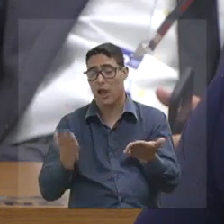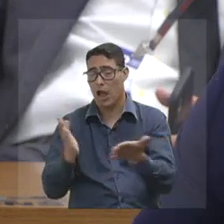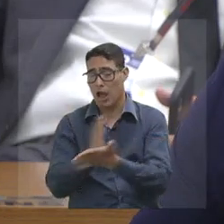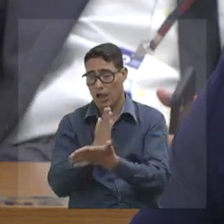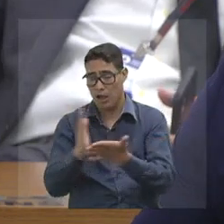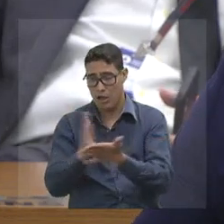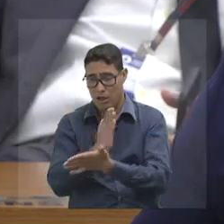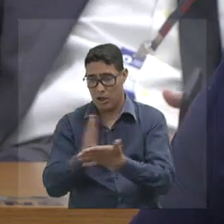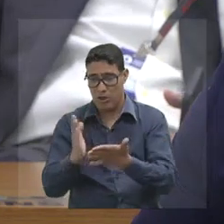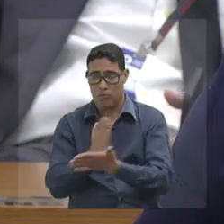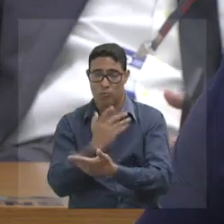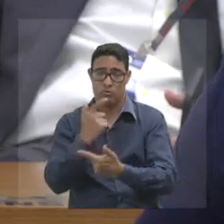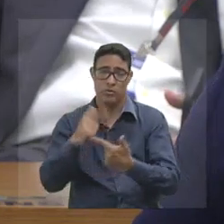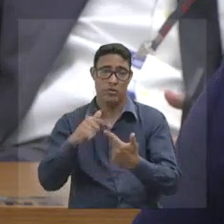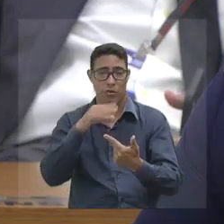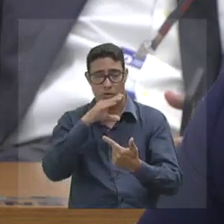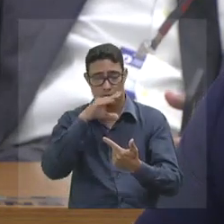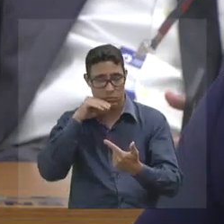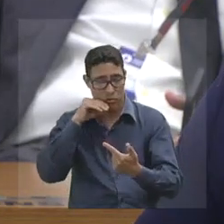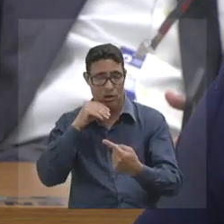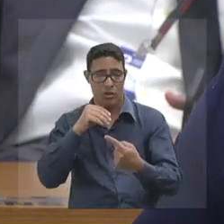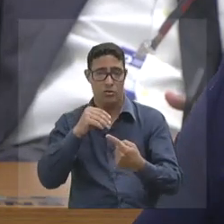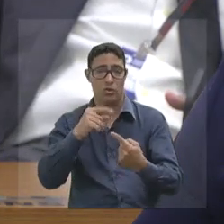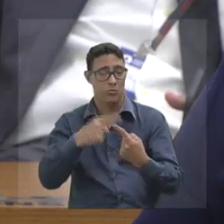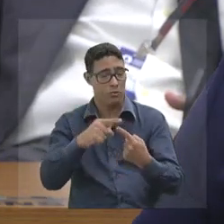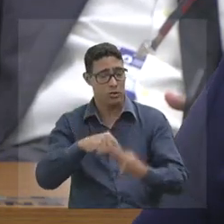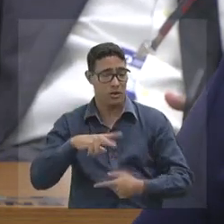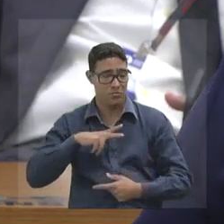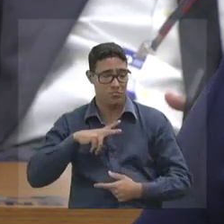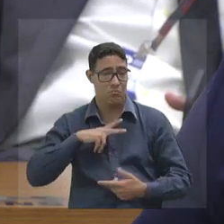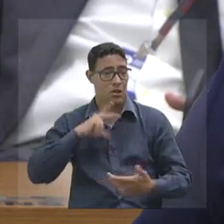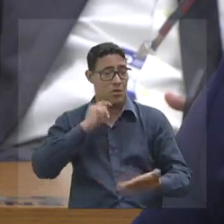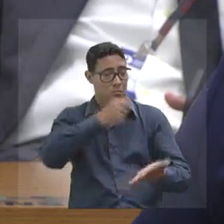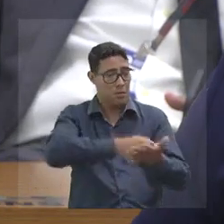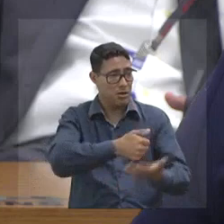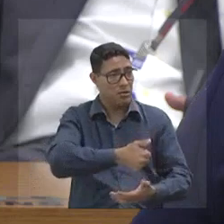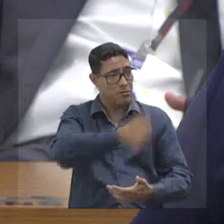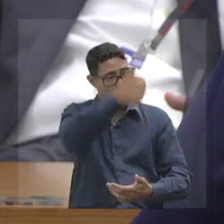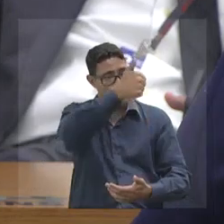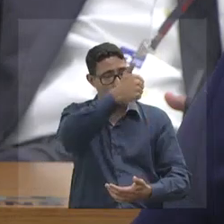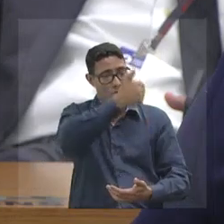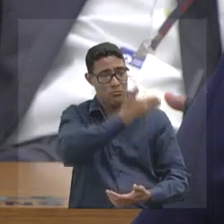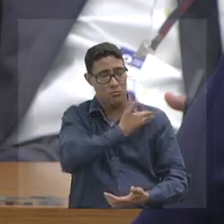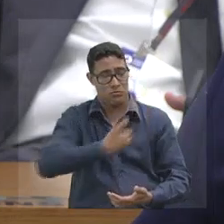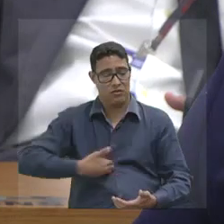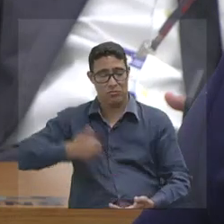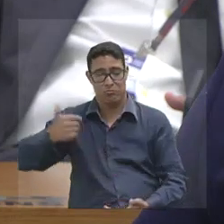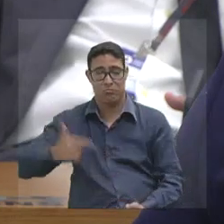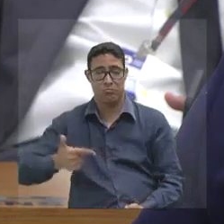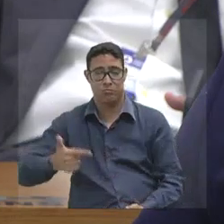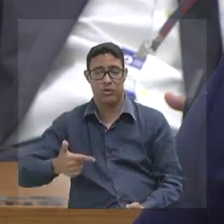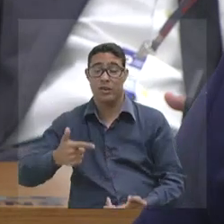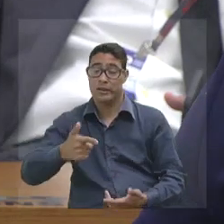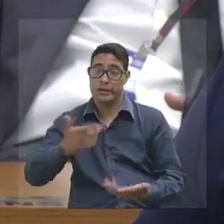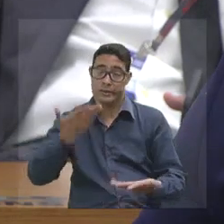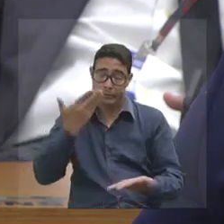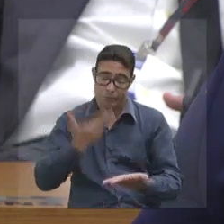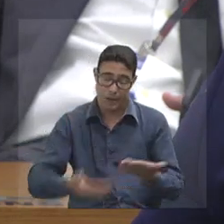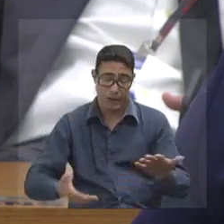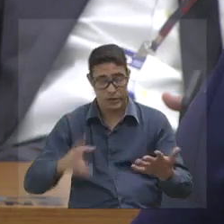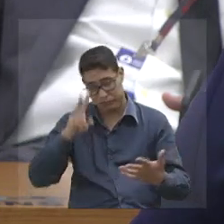paga muito melhor do que o governo então isso vai fazendo com que a gente vai perdendo realmente força e eficiência